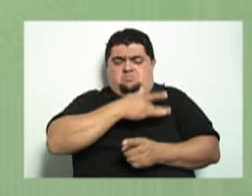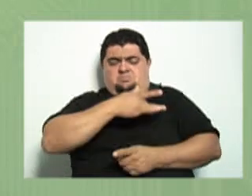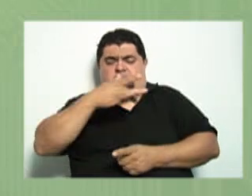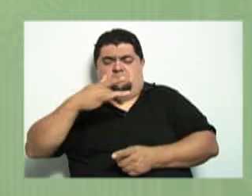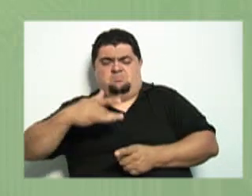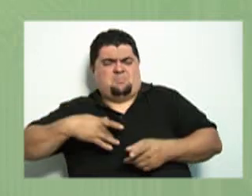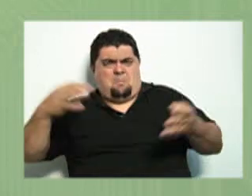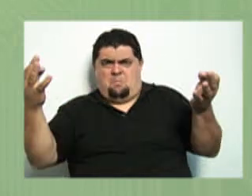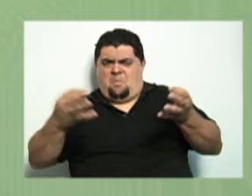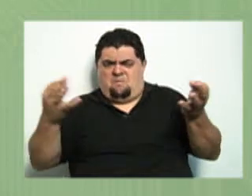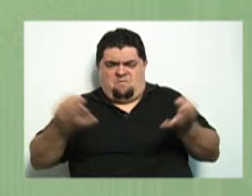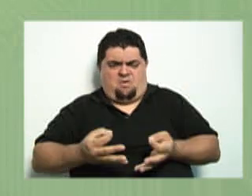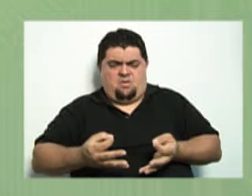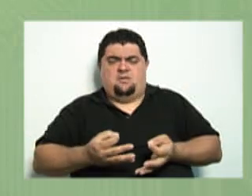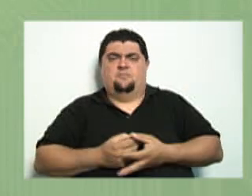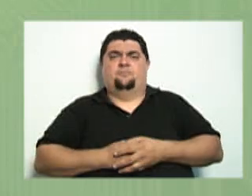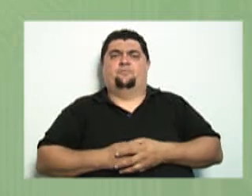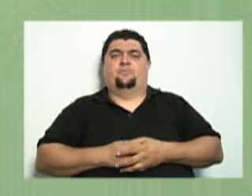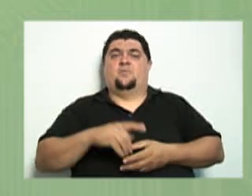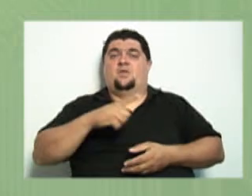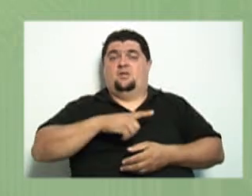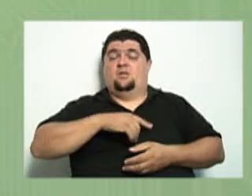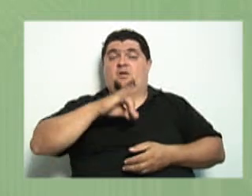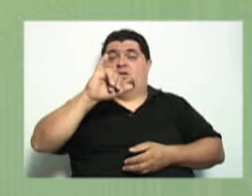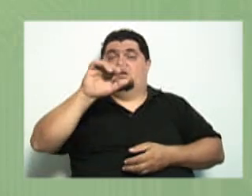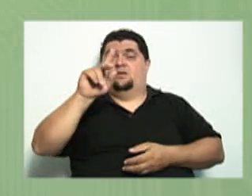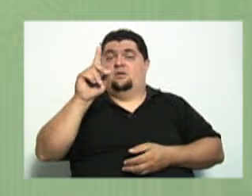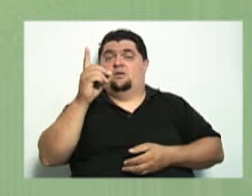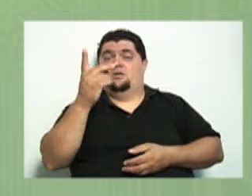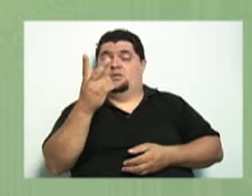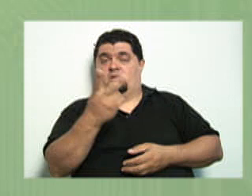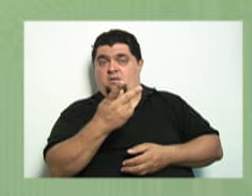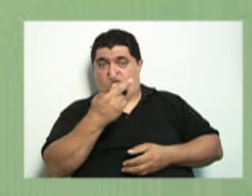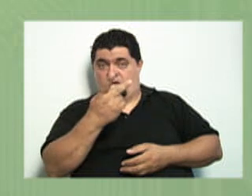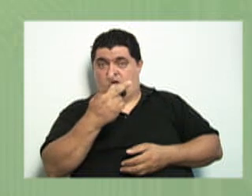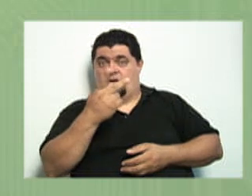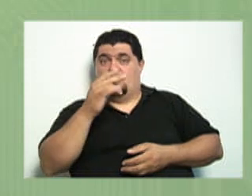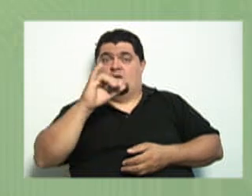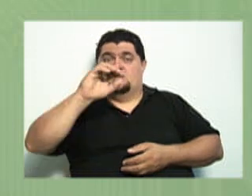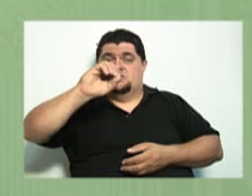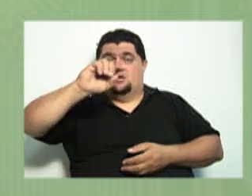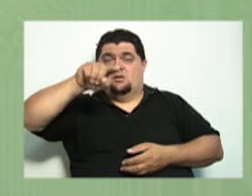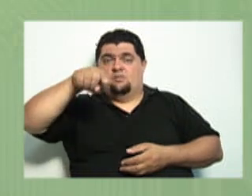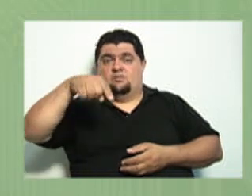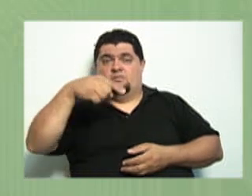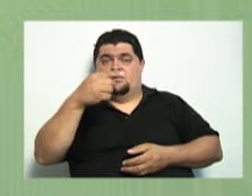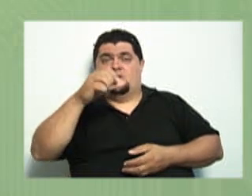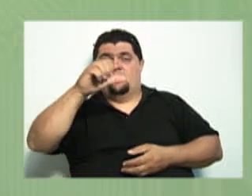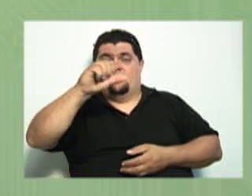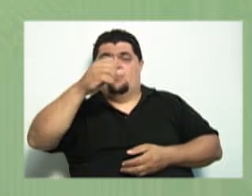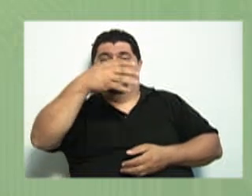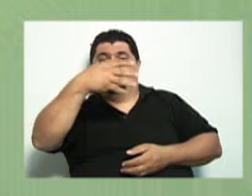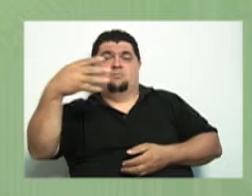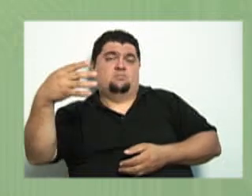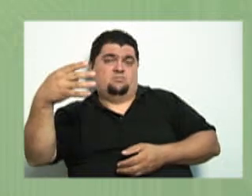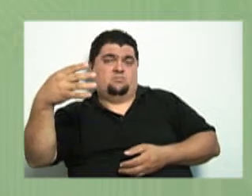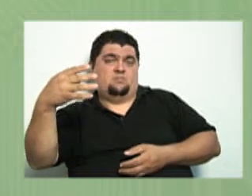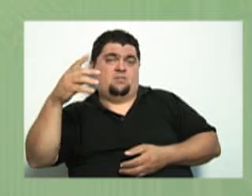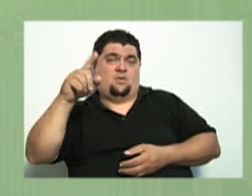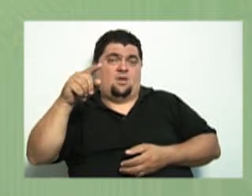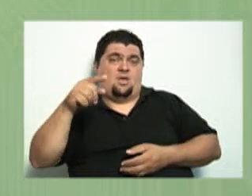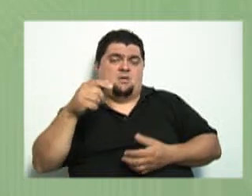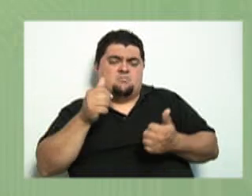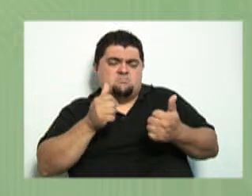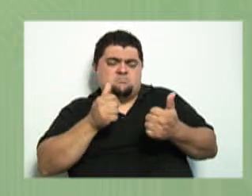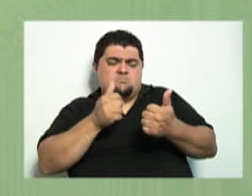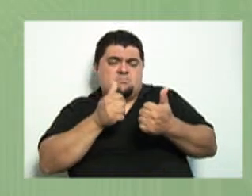muita qualidade mesmo. A gente vai ter um indicador com resultado de 0,944. Vocês podem perceber que esse é um resultado muito